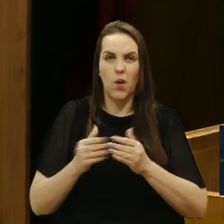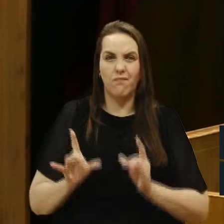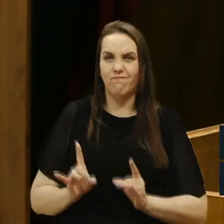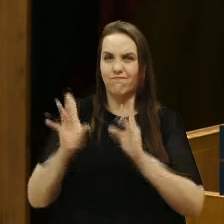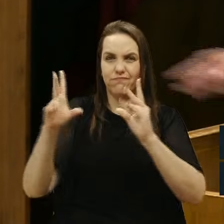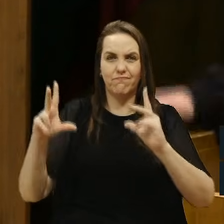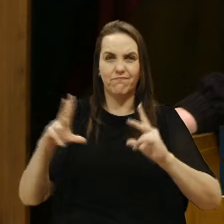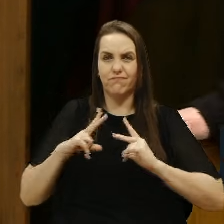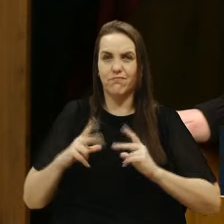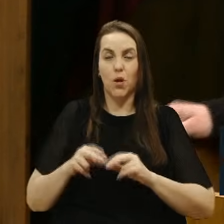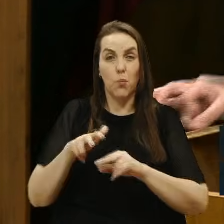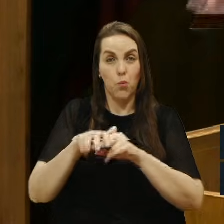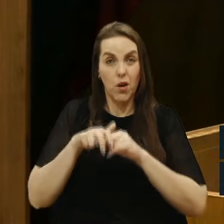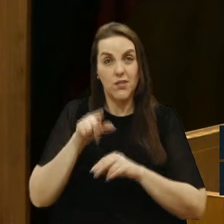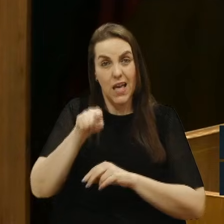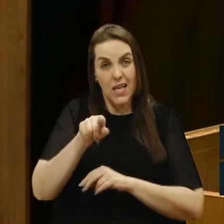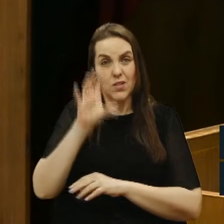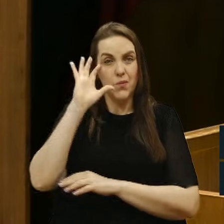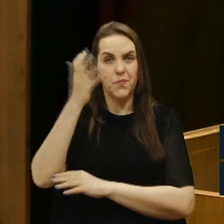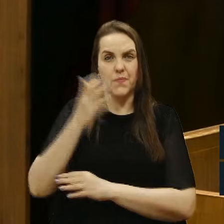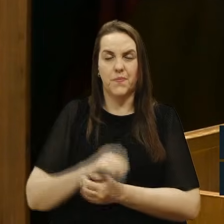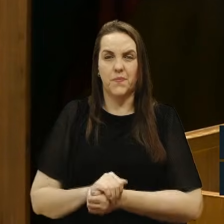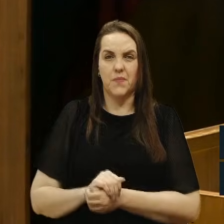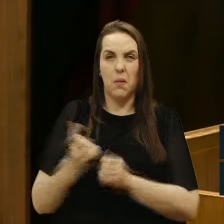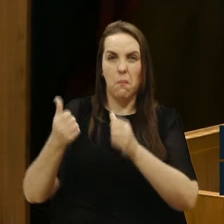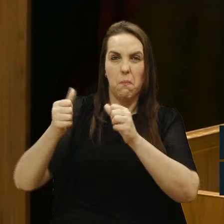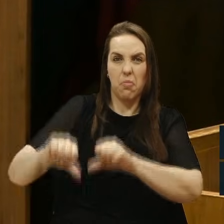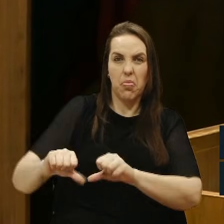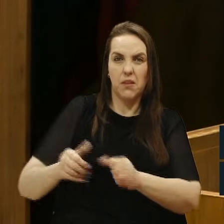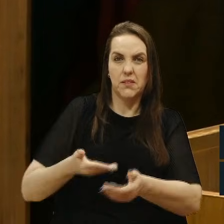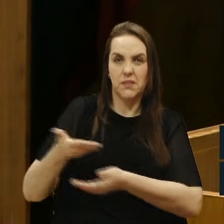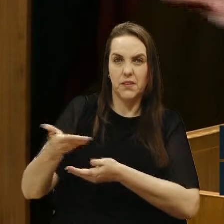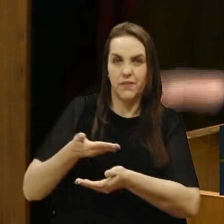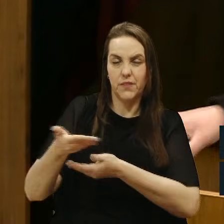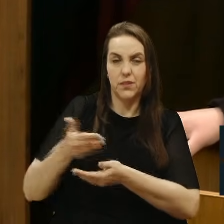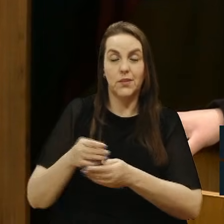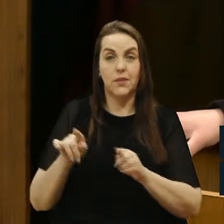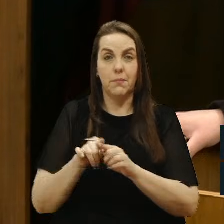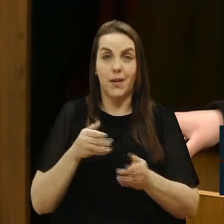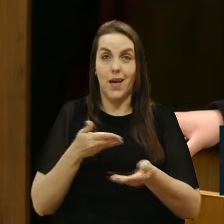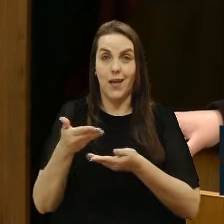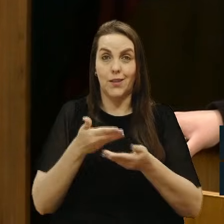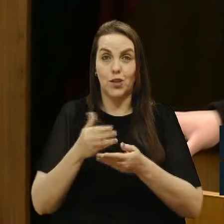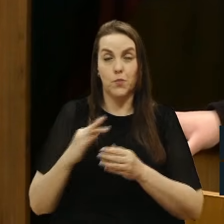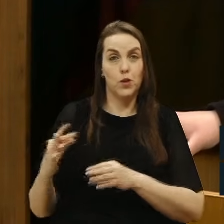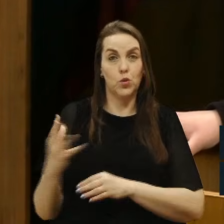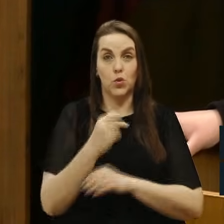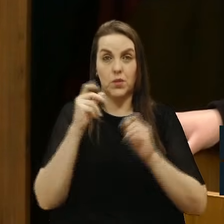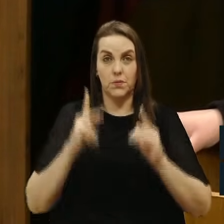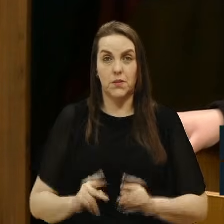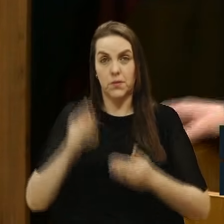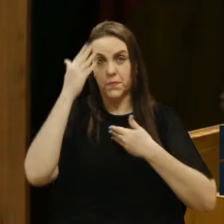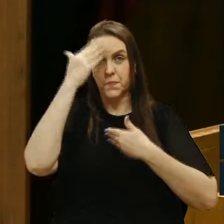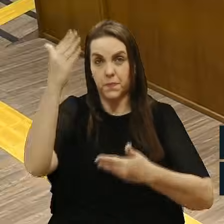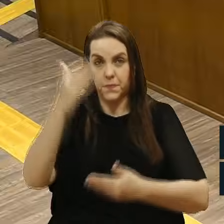privatização, porque é isso que acontece, a precarização do serviço e do atendimento para com as pessoas. Muito obrigada.